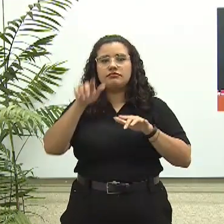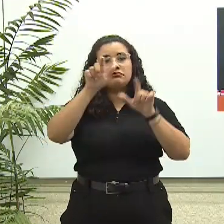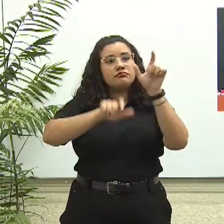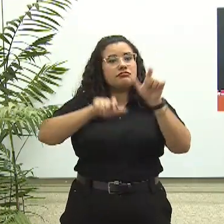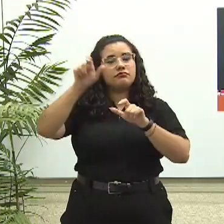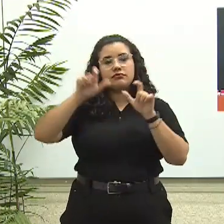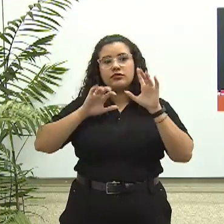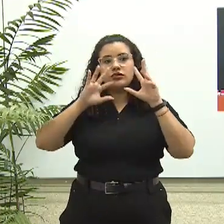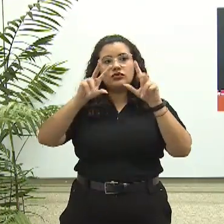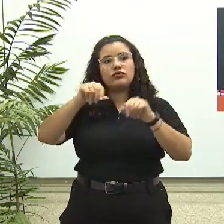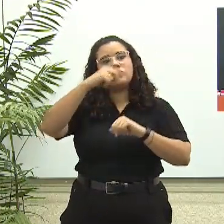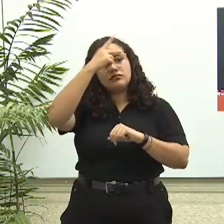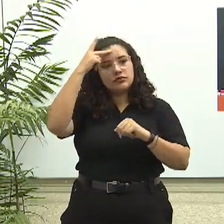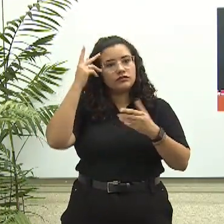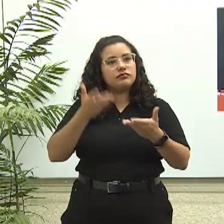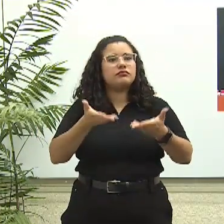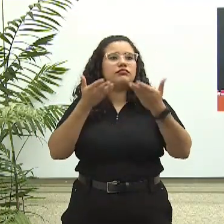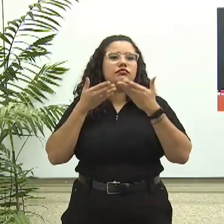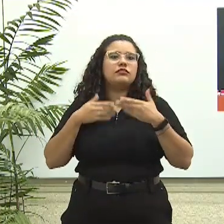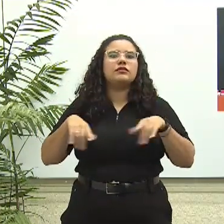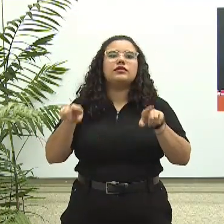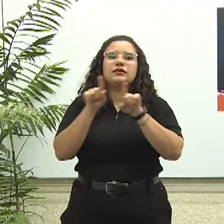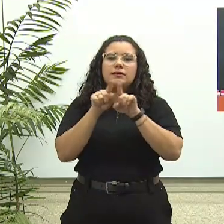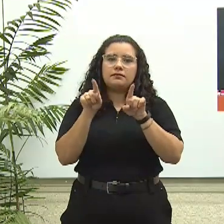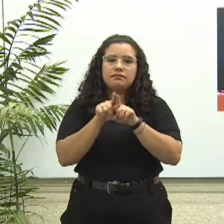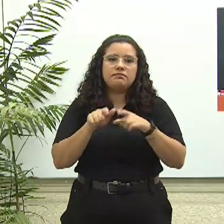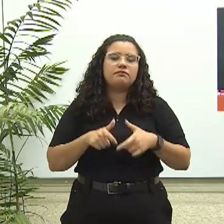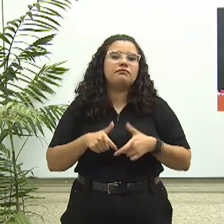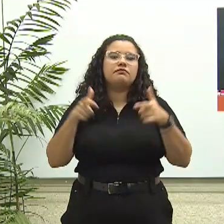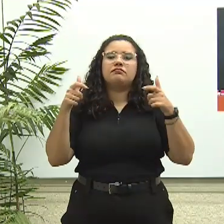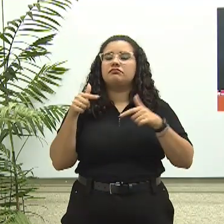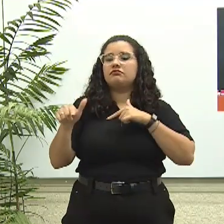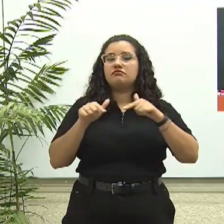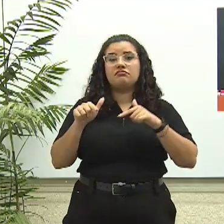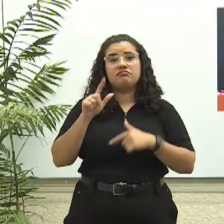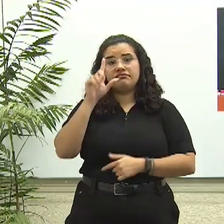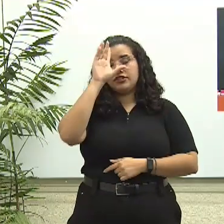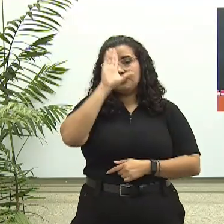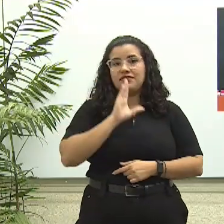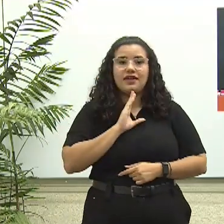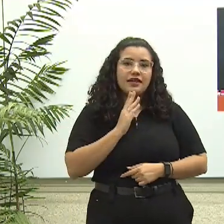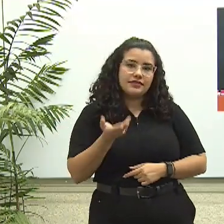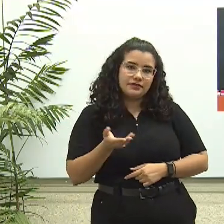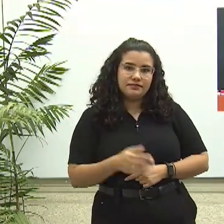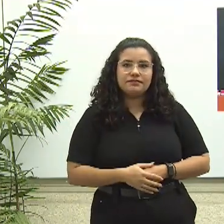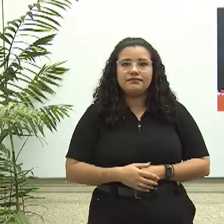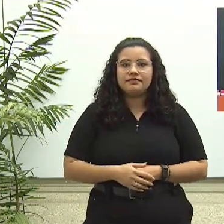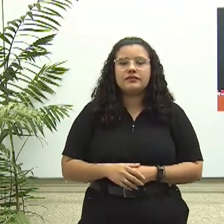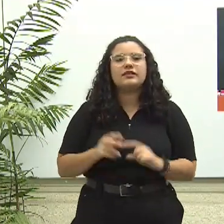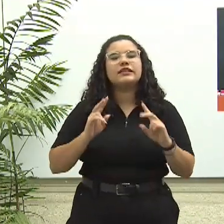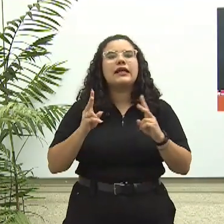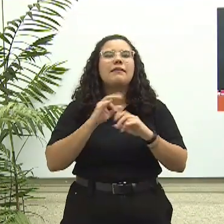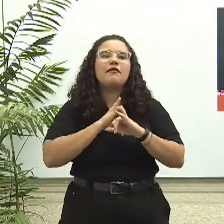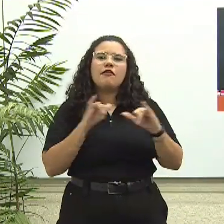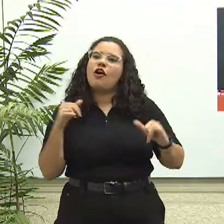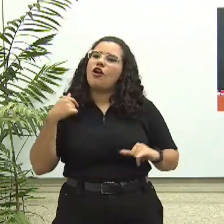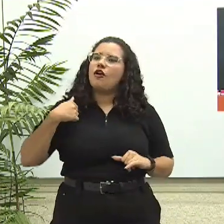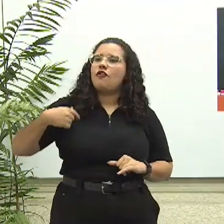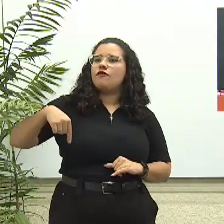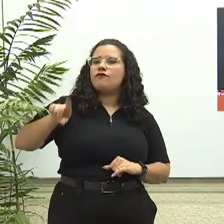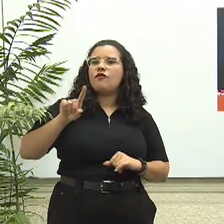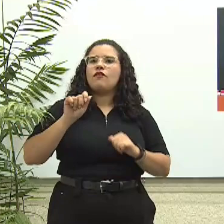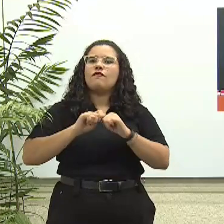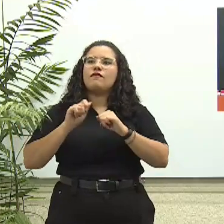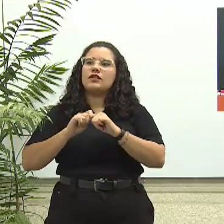convidados a trabalhar também muitas vezes em grande parte de graça a gente sempre louvou muito essa coisa de Ah agora eu vou lá e faço o